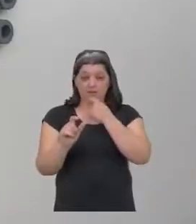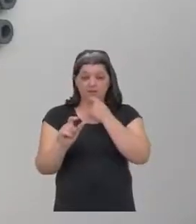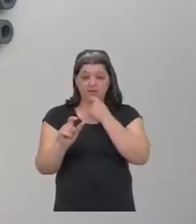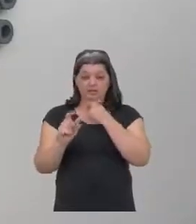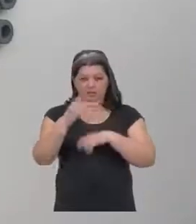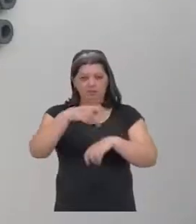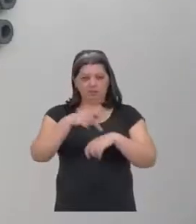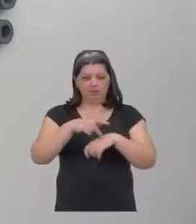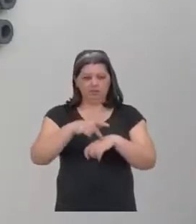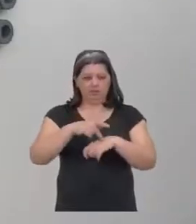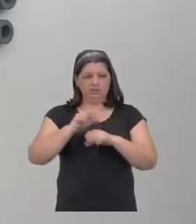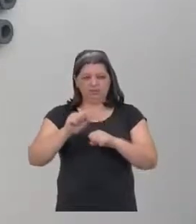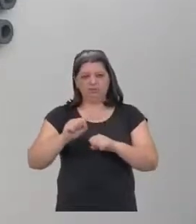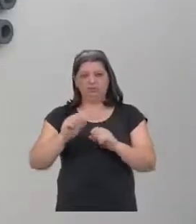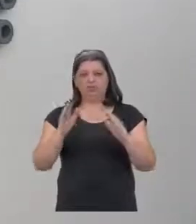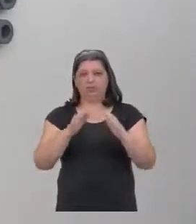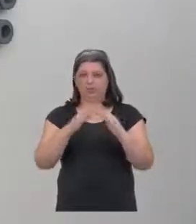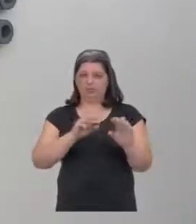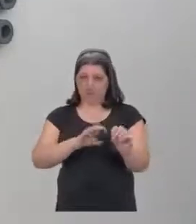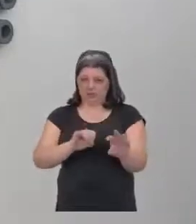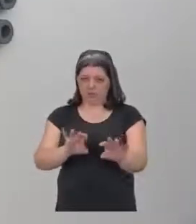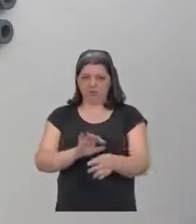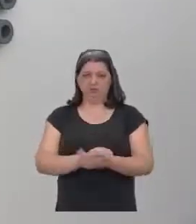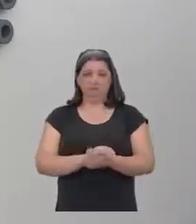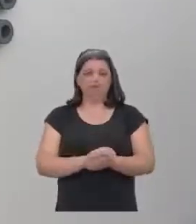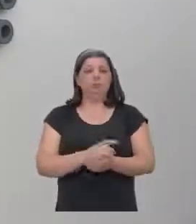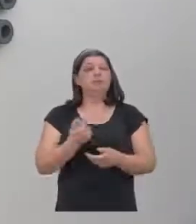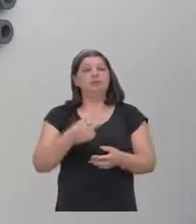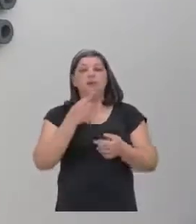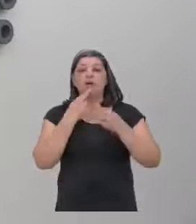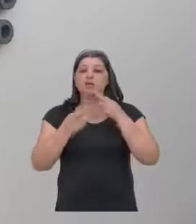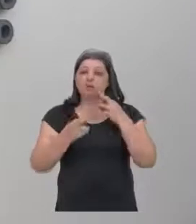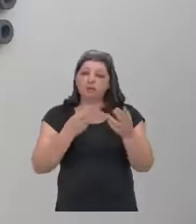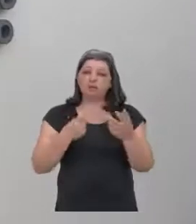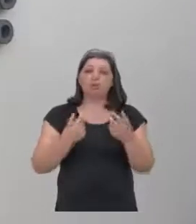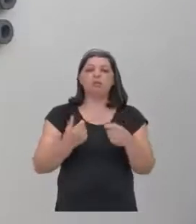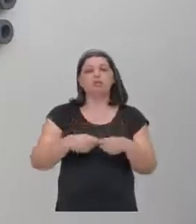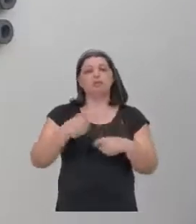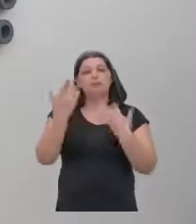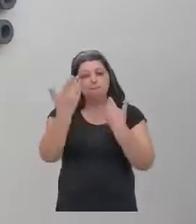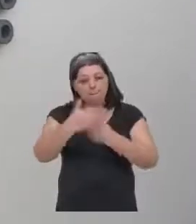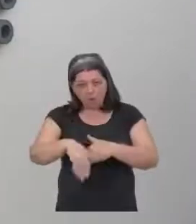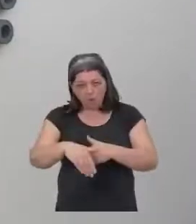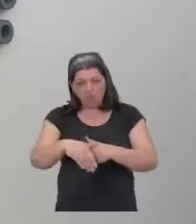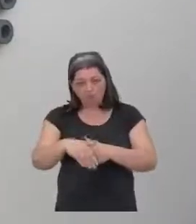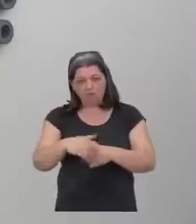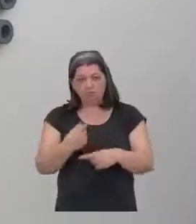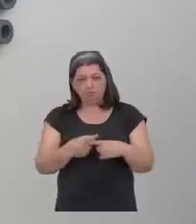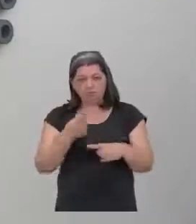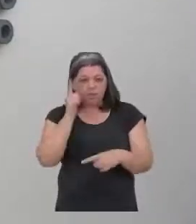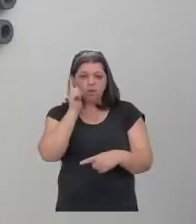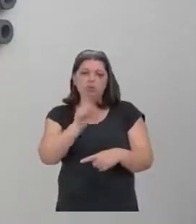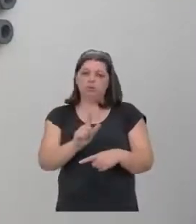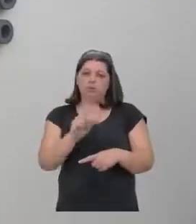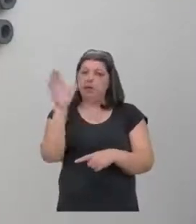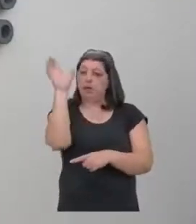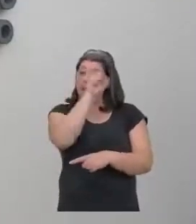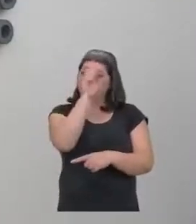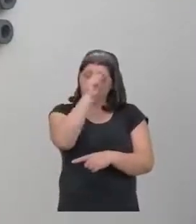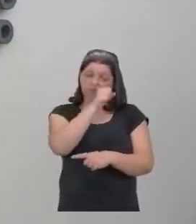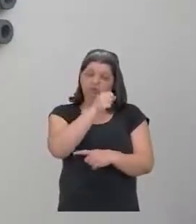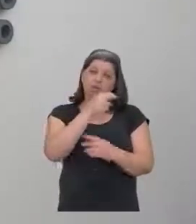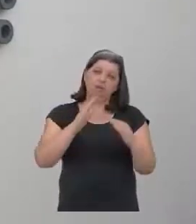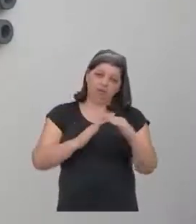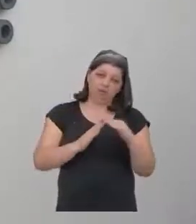podem, você geralmente tem que responder algumas questões, fazer provas para comprovar que de fato você está aprendendo alguma